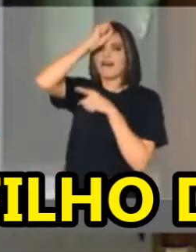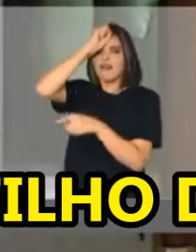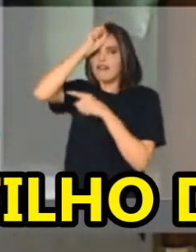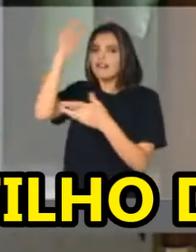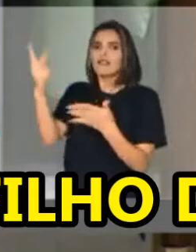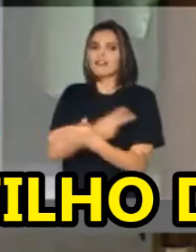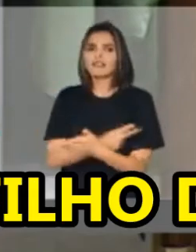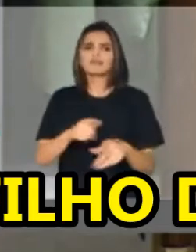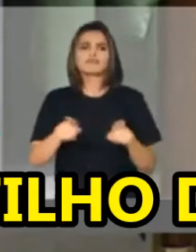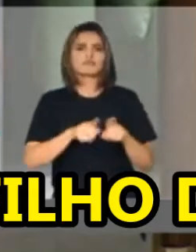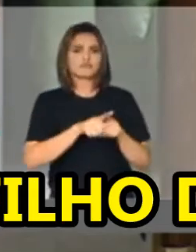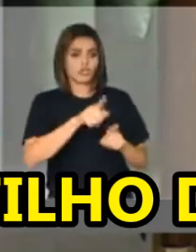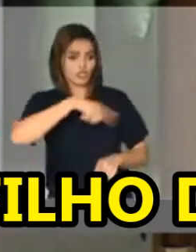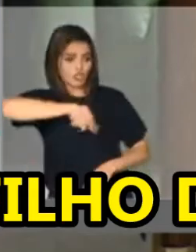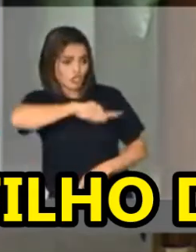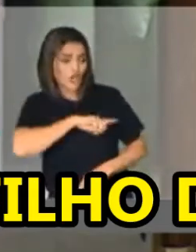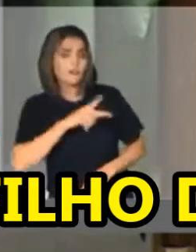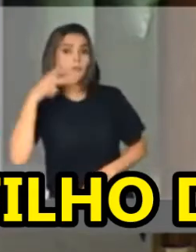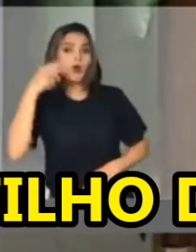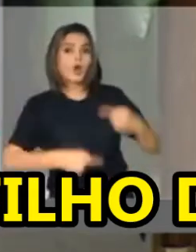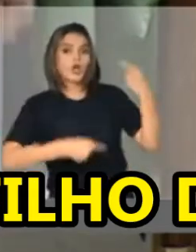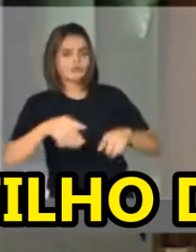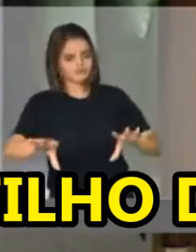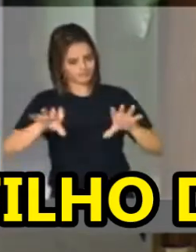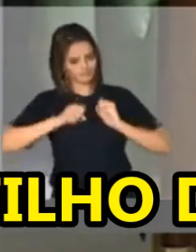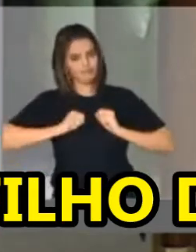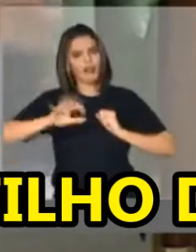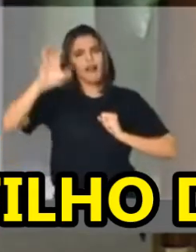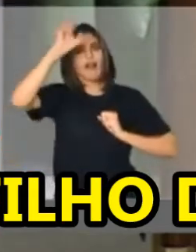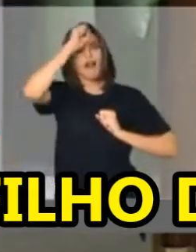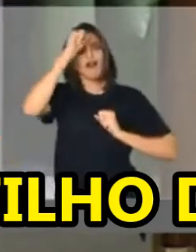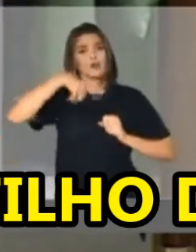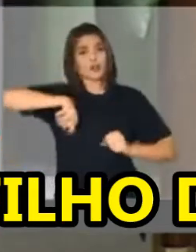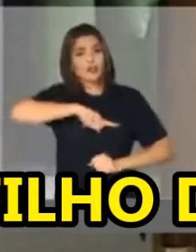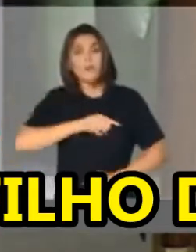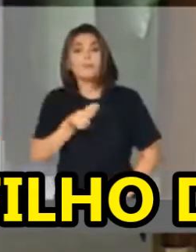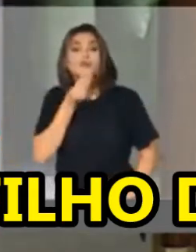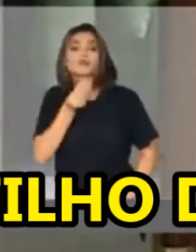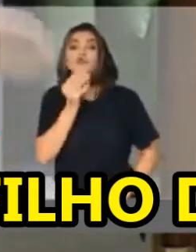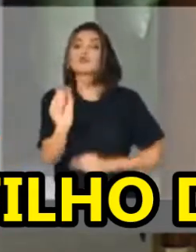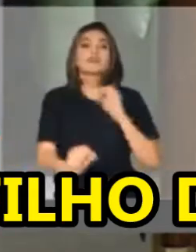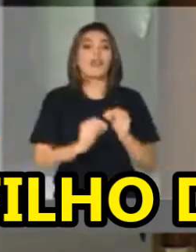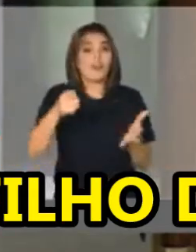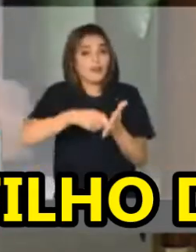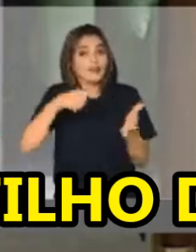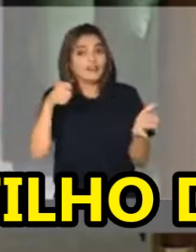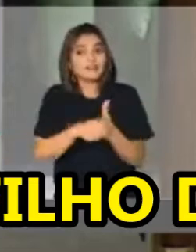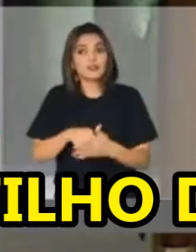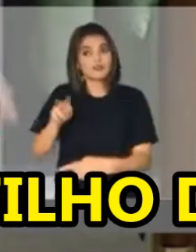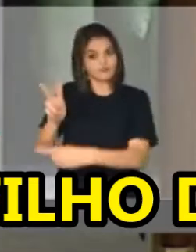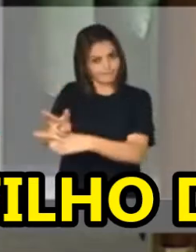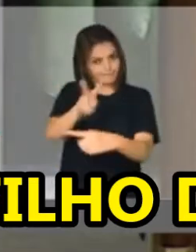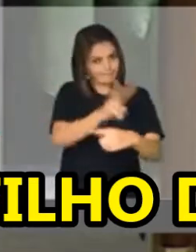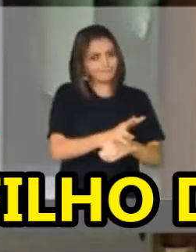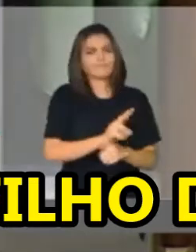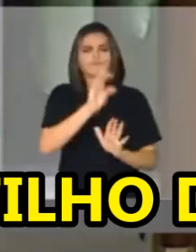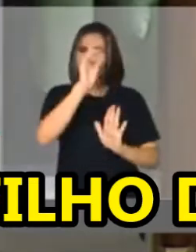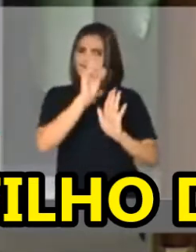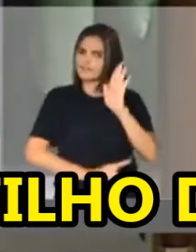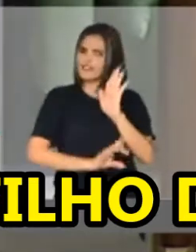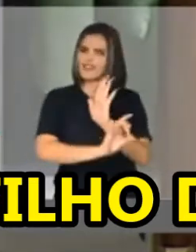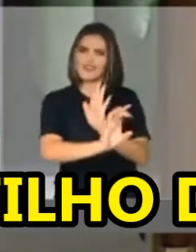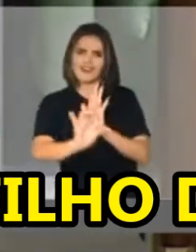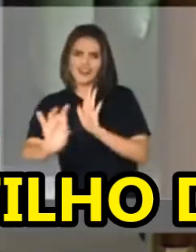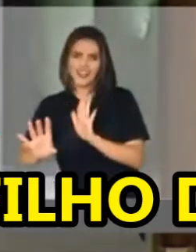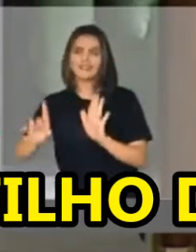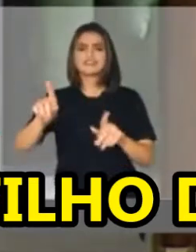políticos brasileiros, que deviam preservar direitos fundamentais, direitos coletivos e direitos difusos, impressos